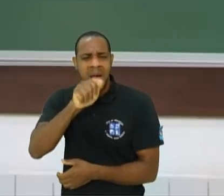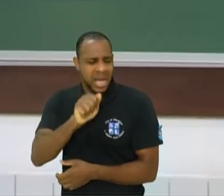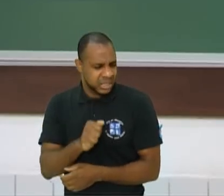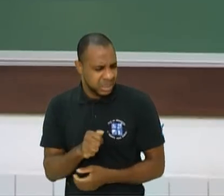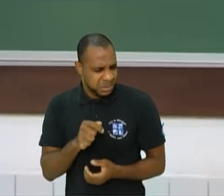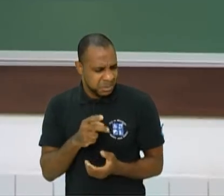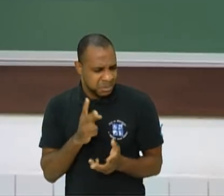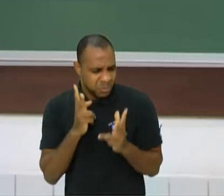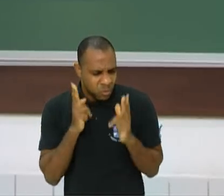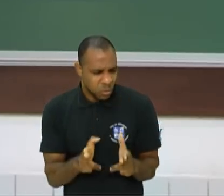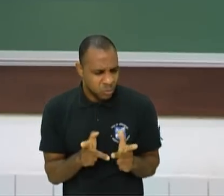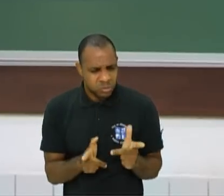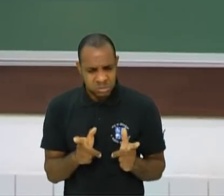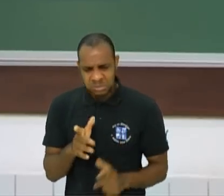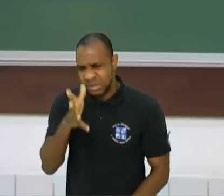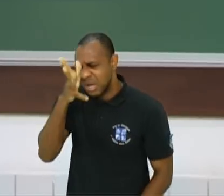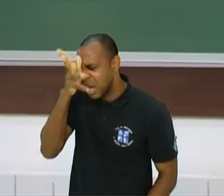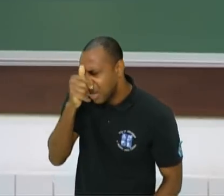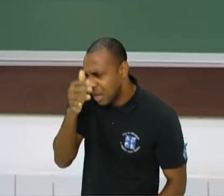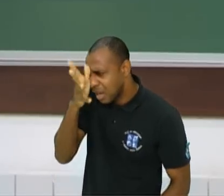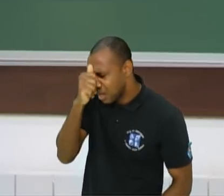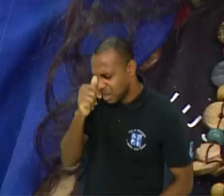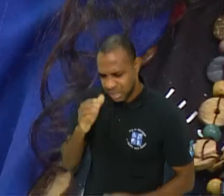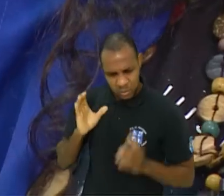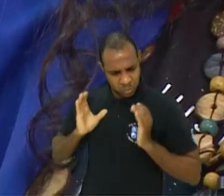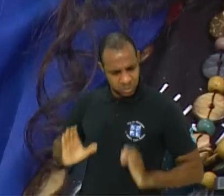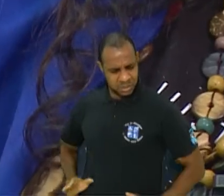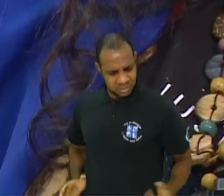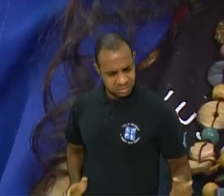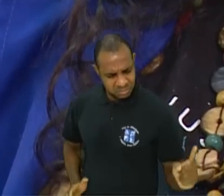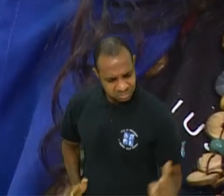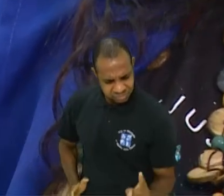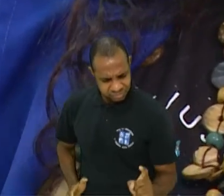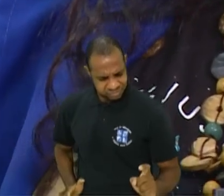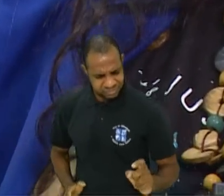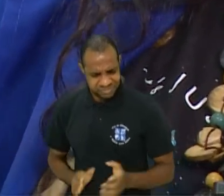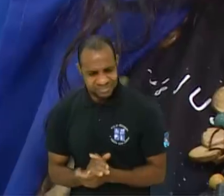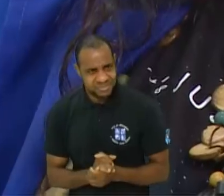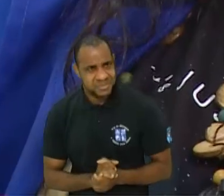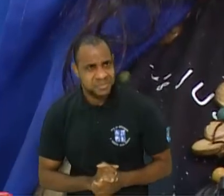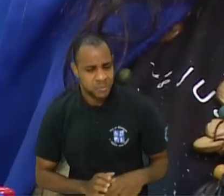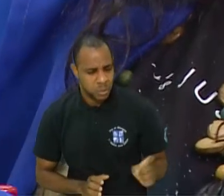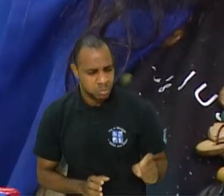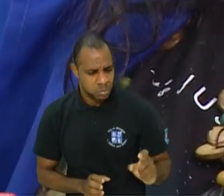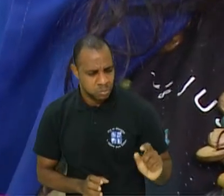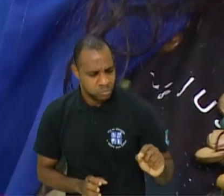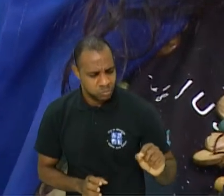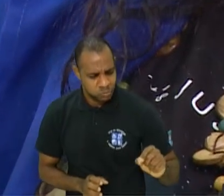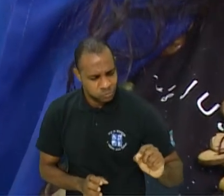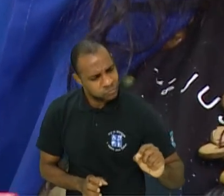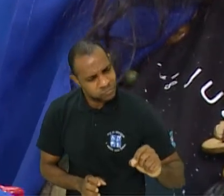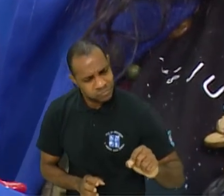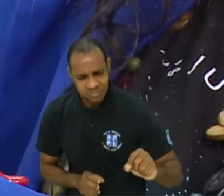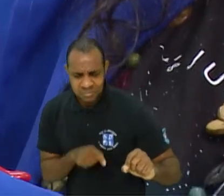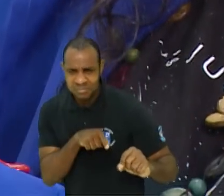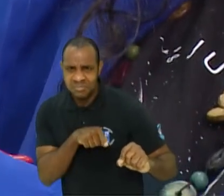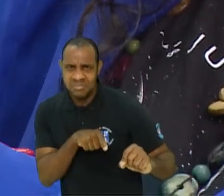como galinha. Não pode? Como assim? Uma águia